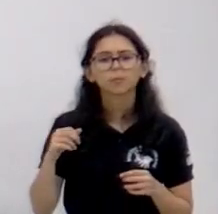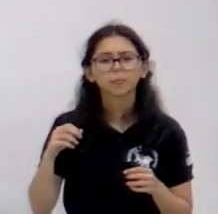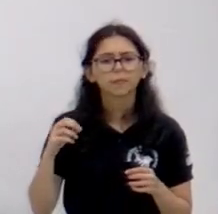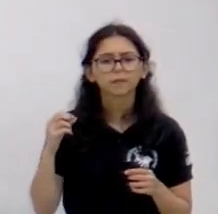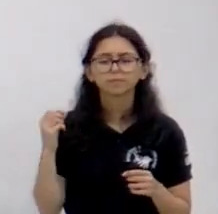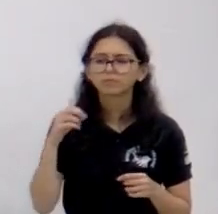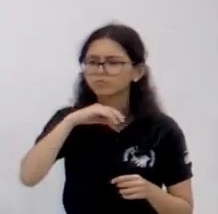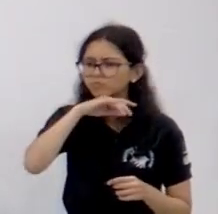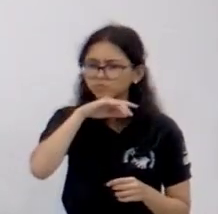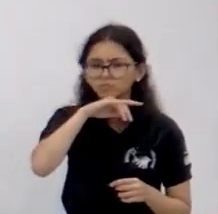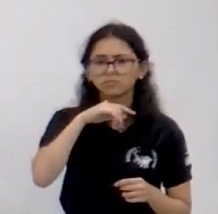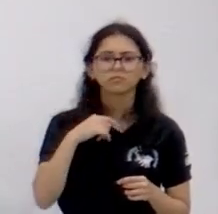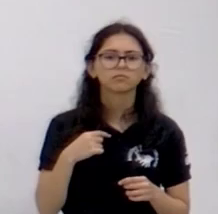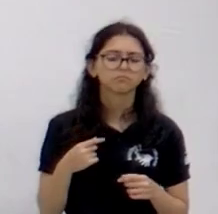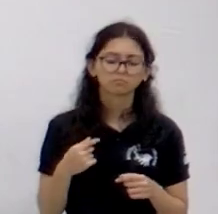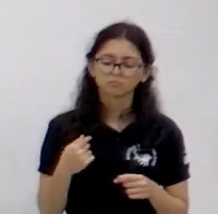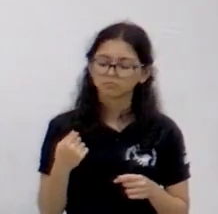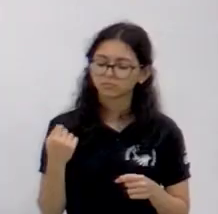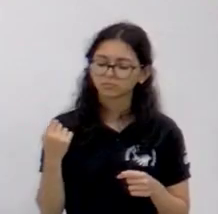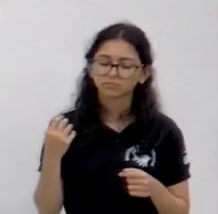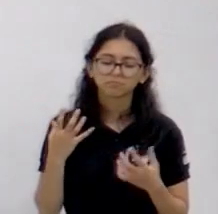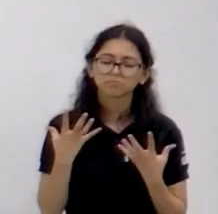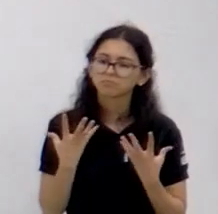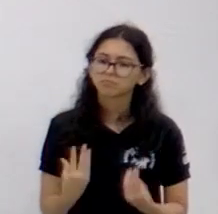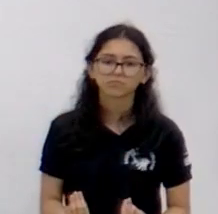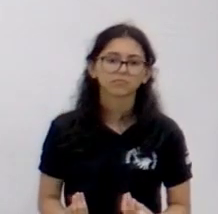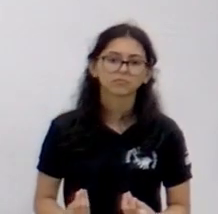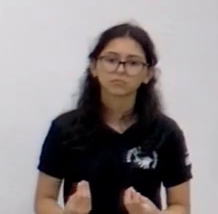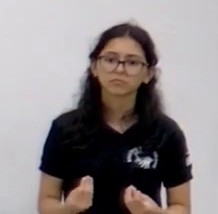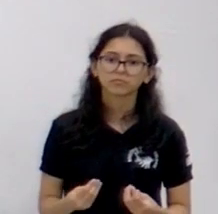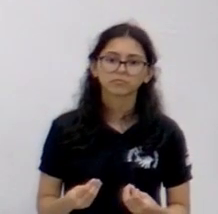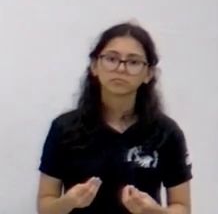mim, eu sou incapaz, eu não tenho nome.